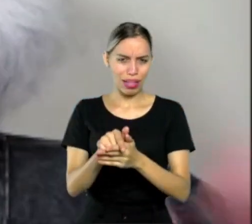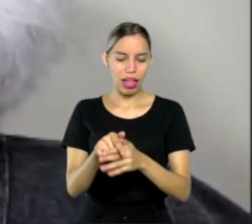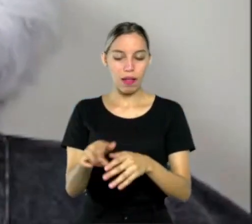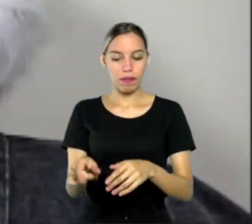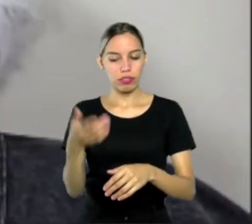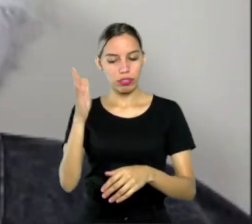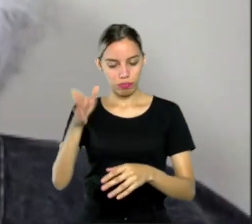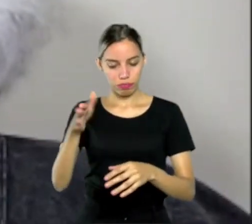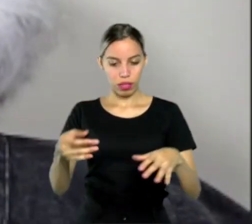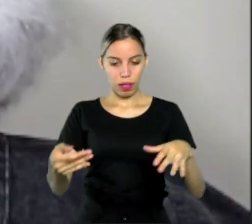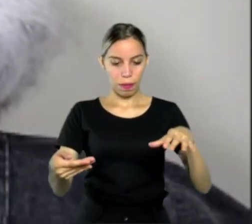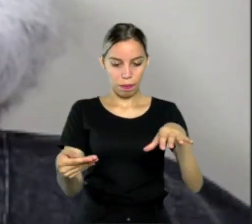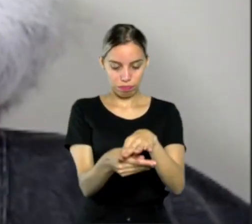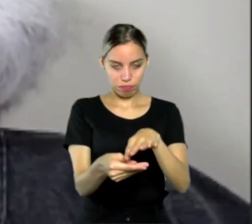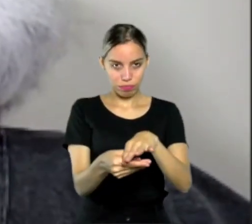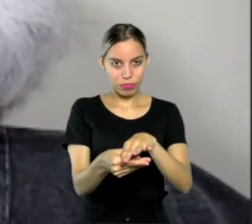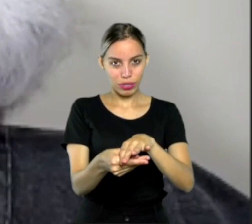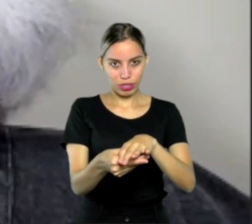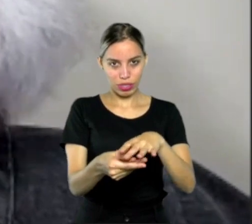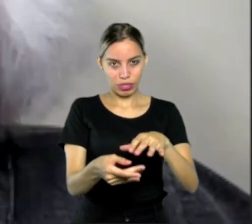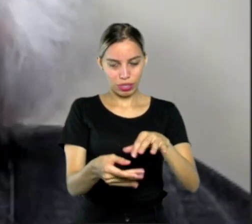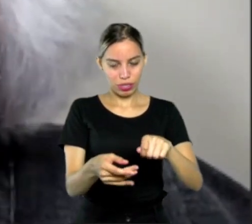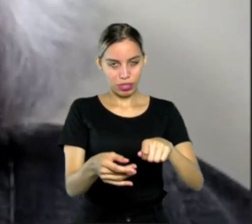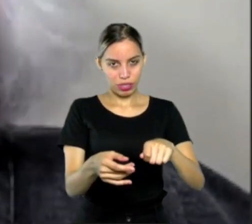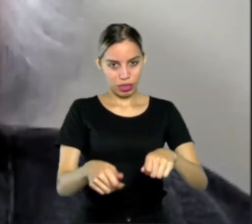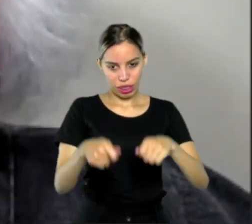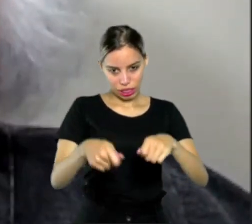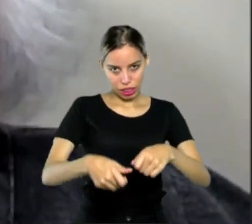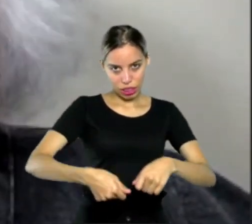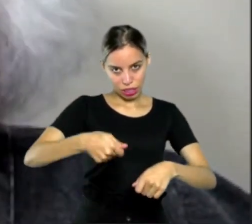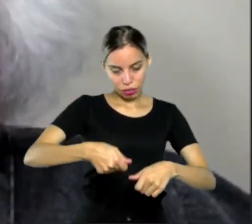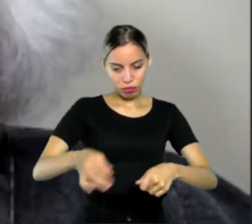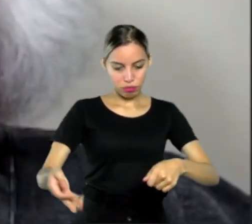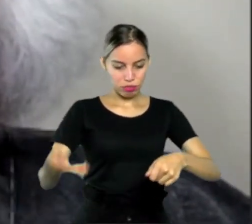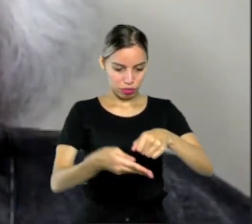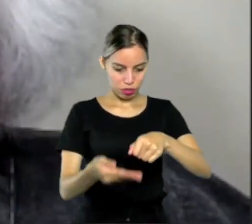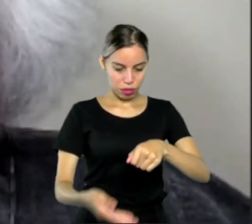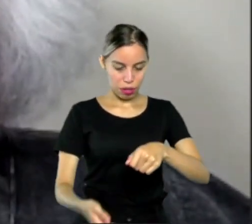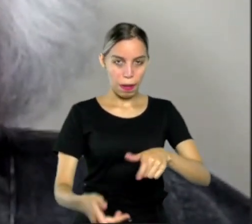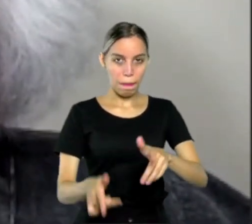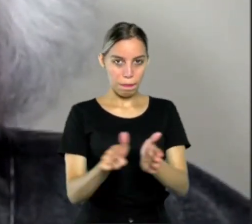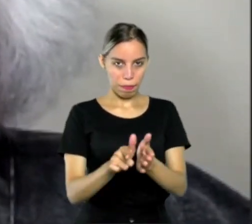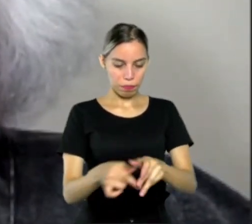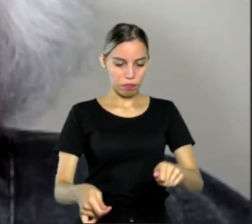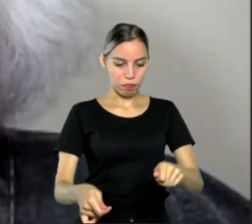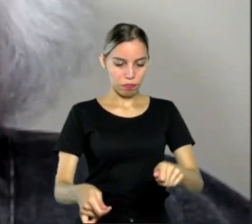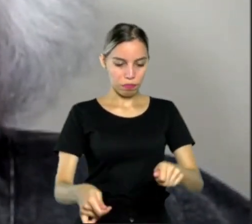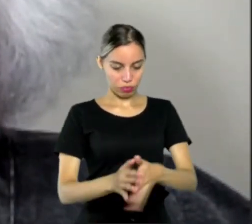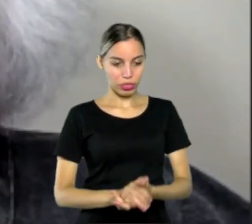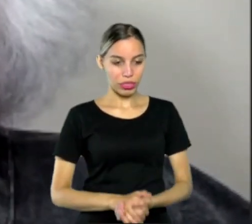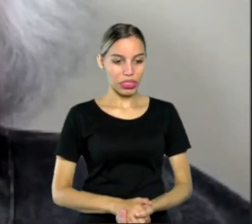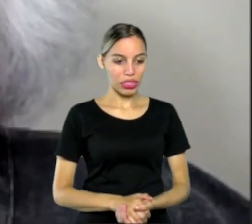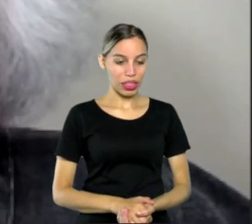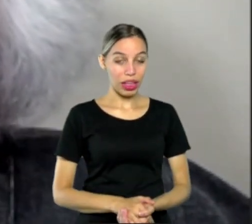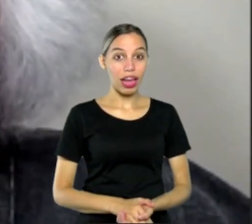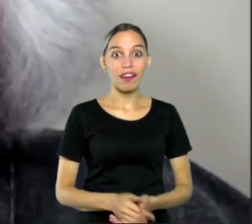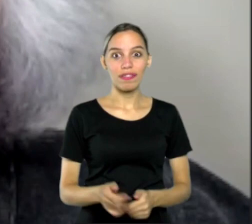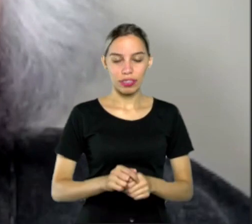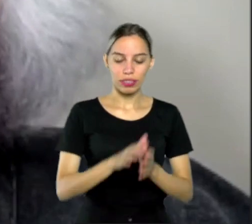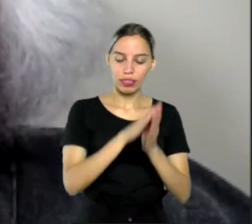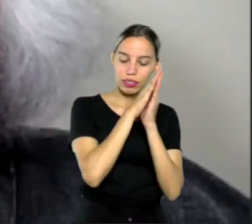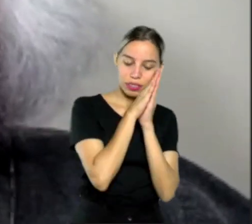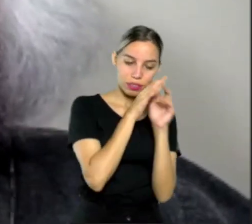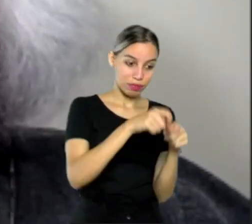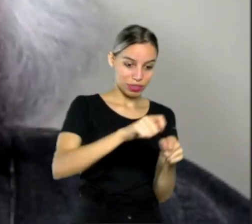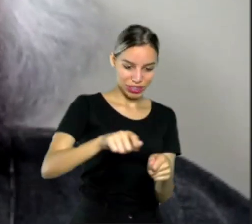faço para o blog e tal. Aí eu cheguei em casa e minha filha tinha uma cachorrinha novinha, ela